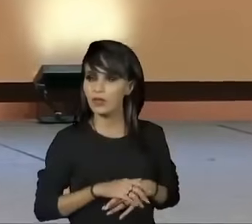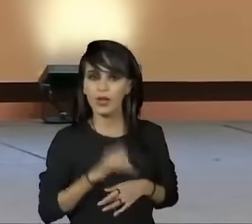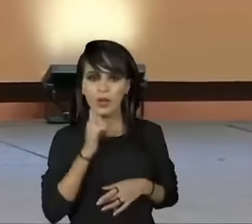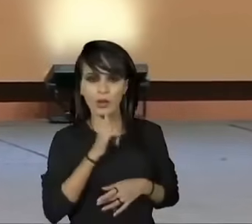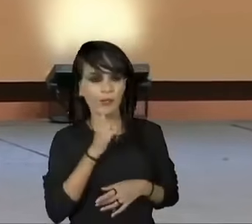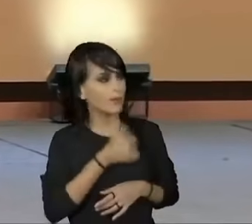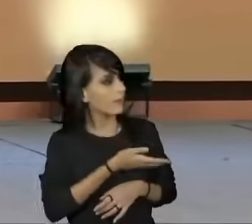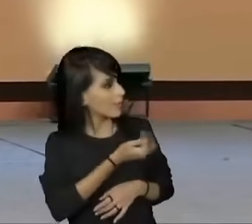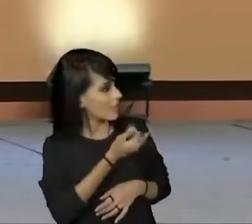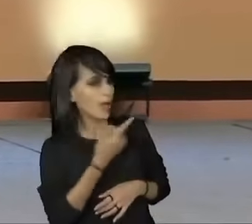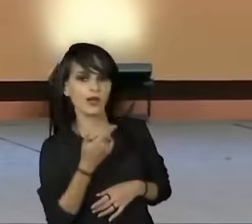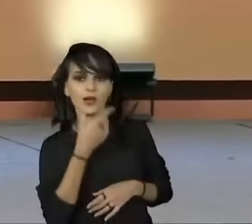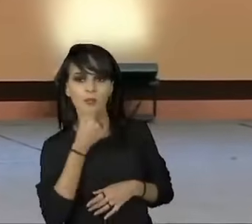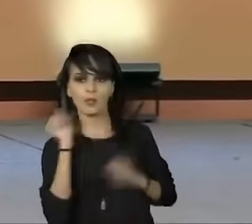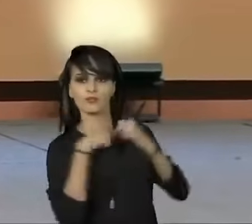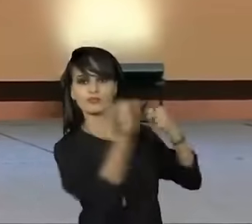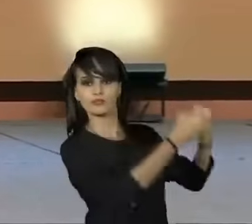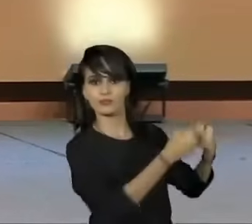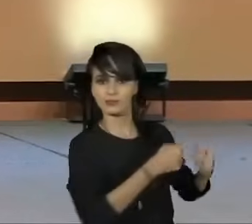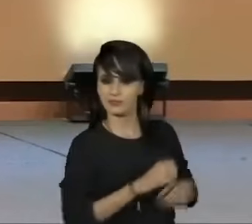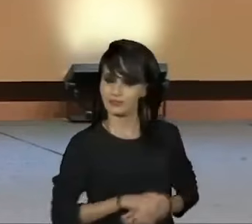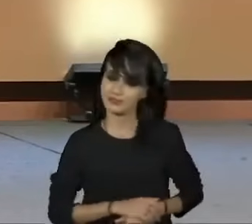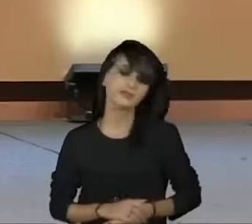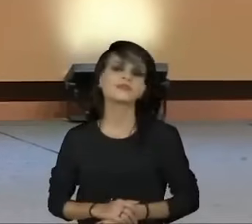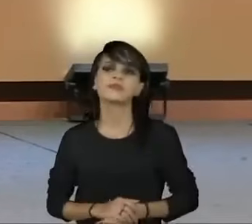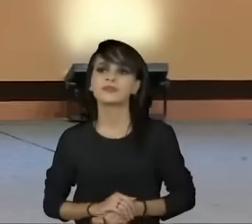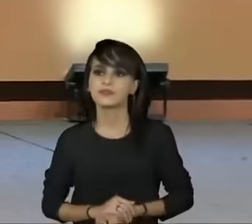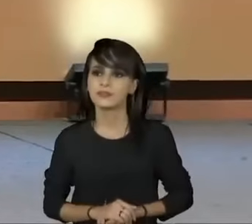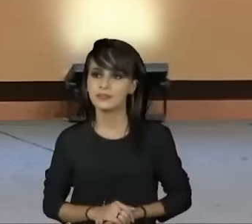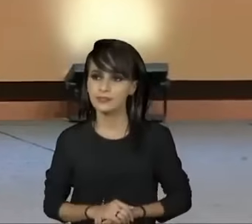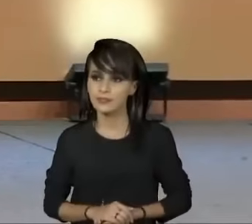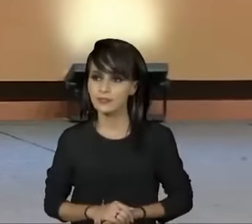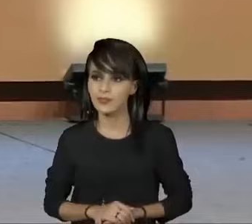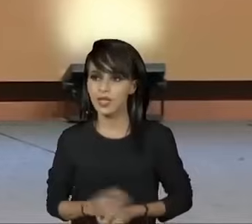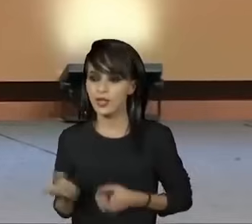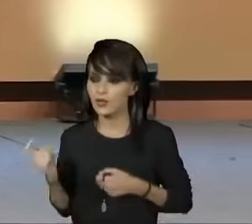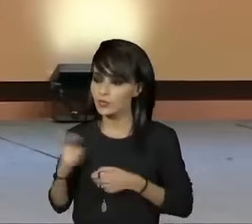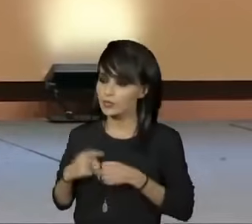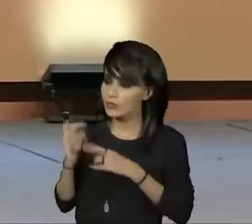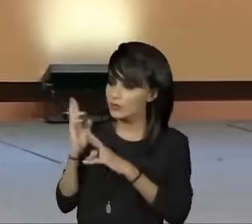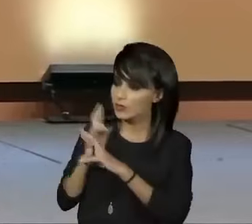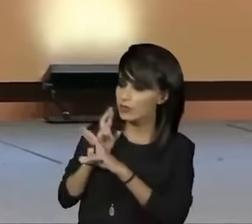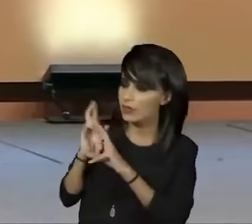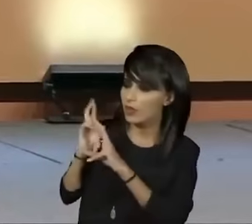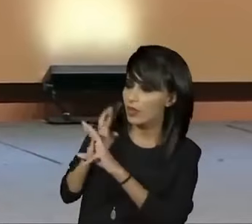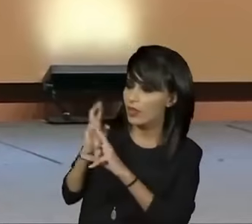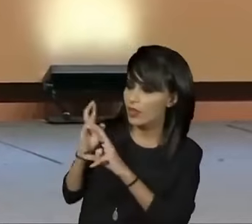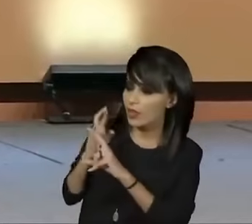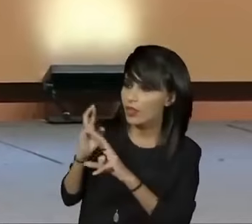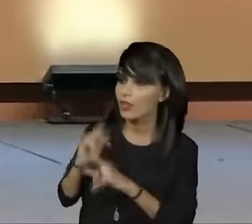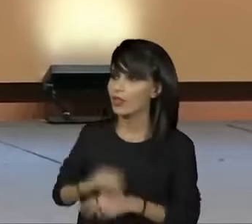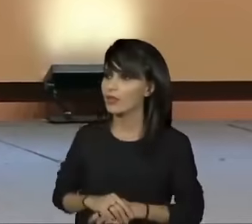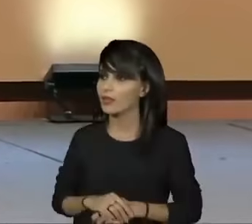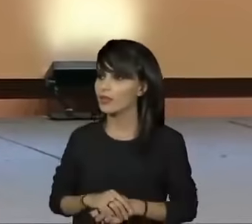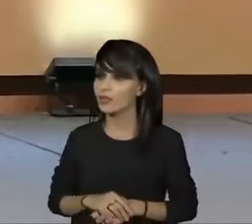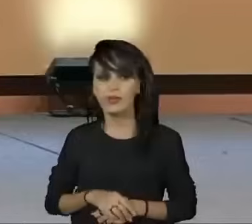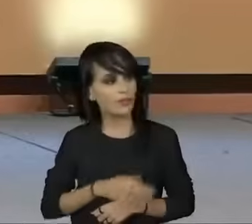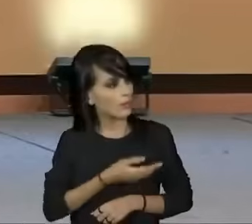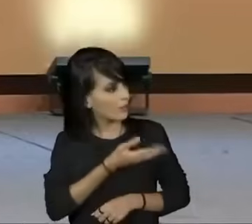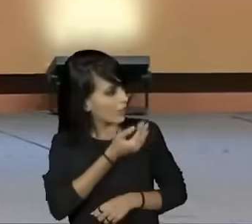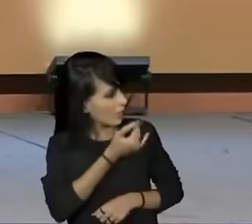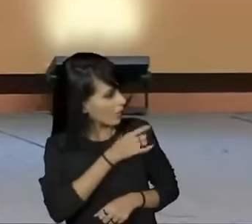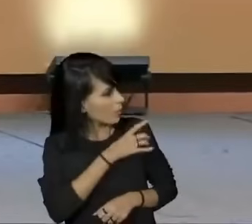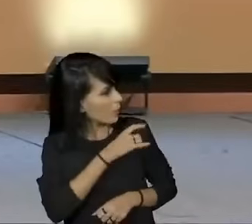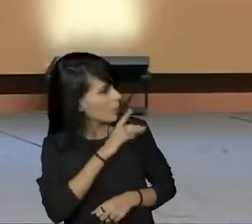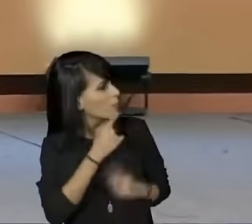garoto corria aí daqui a pouco ele Volt botava de novo botava o olho cá meu filho você tá com